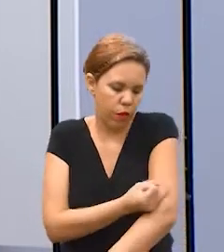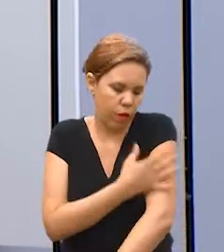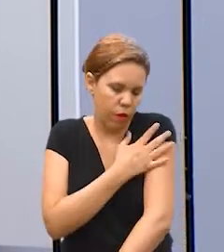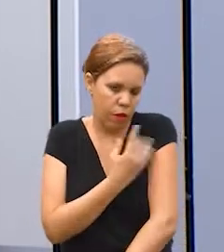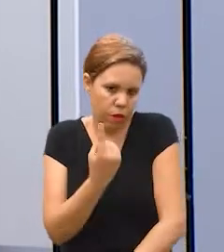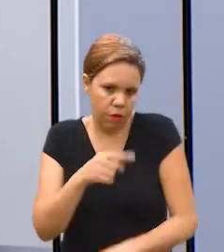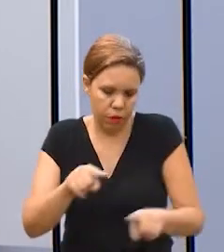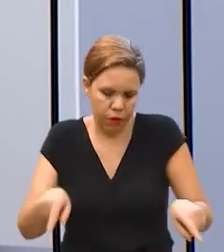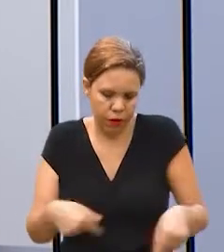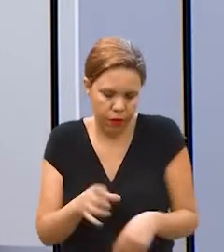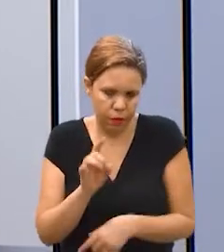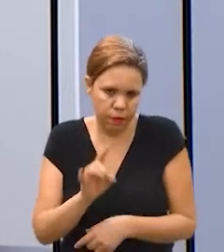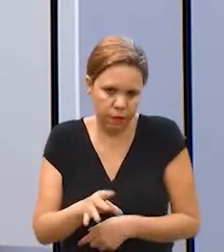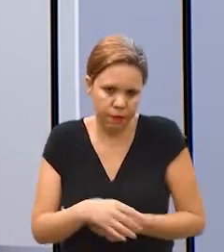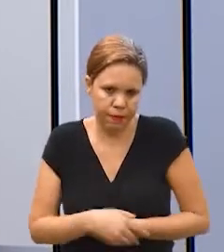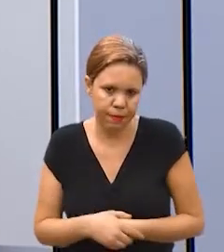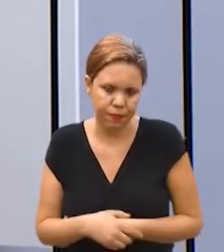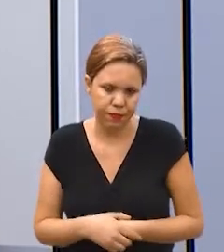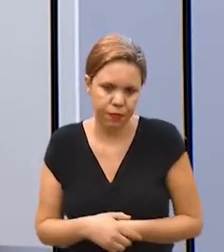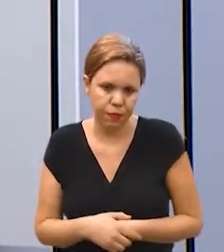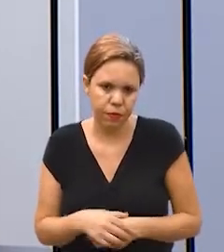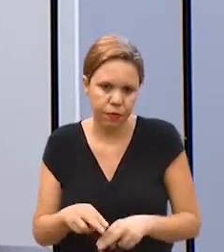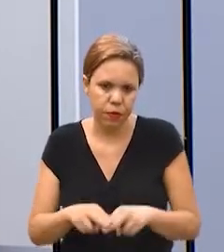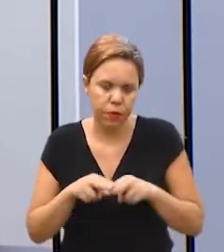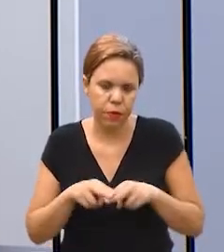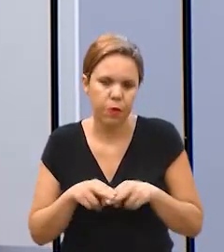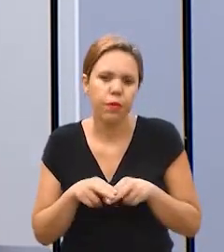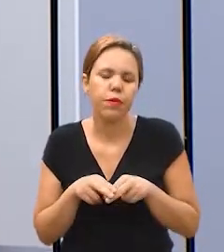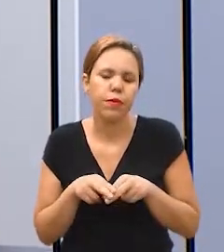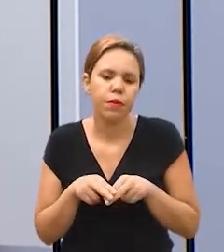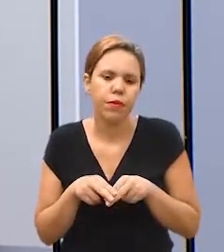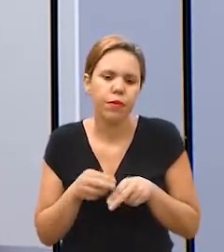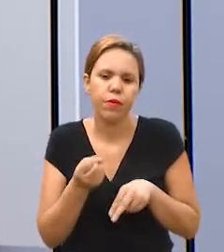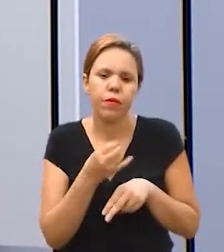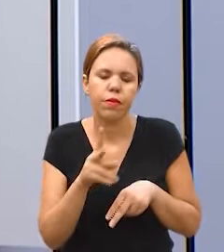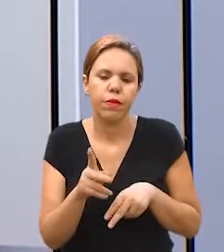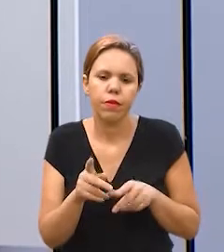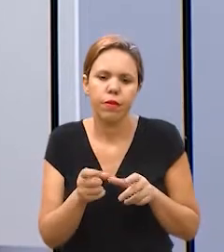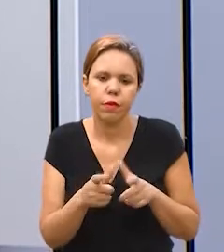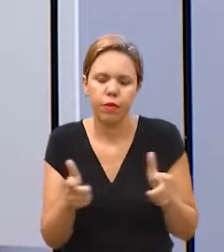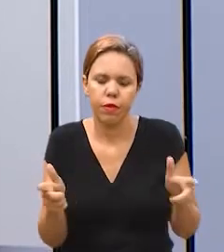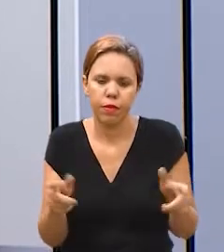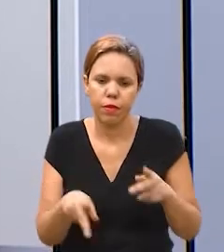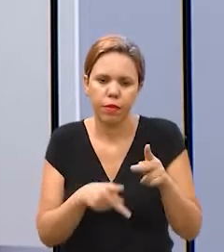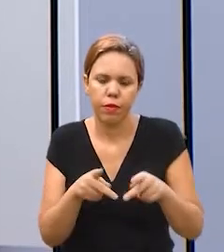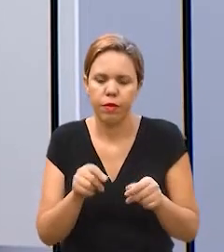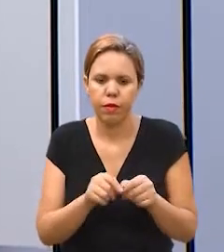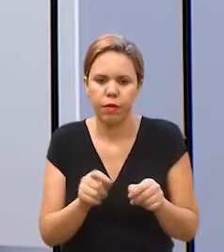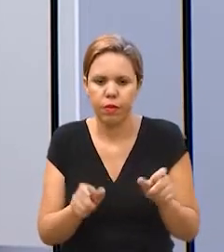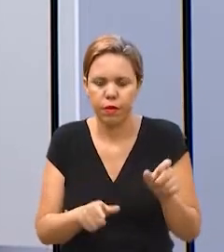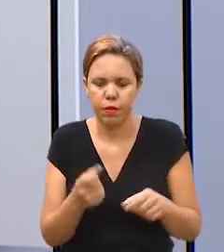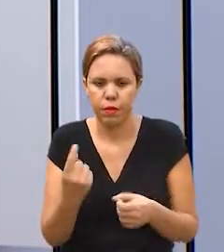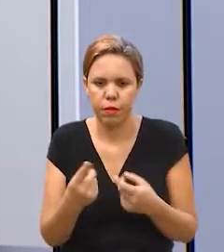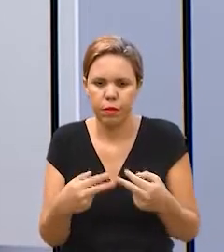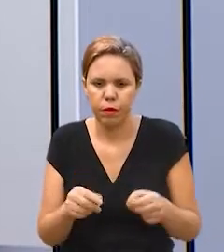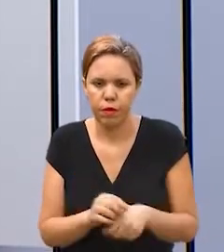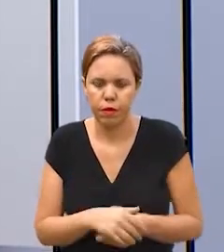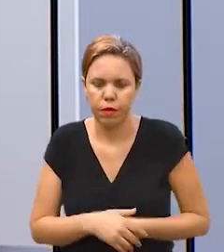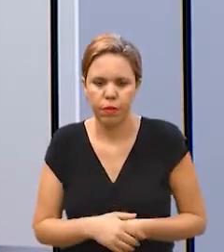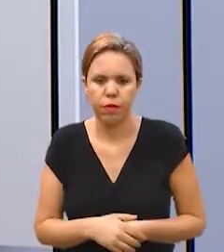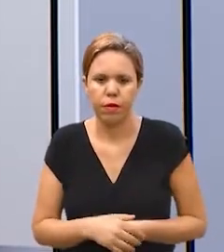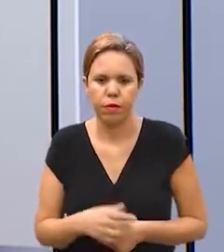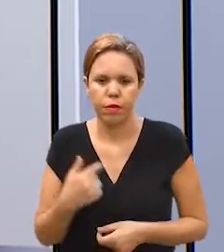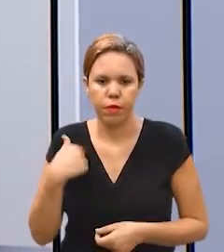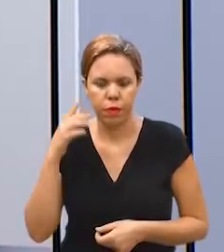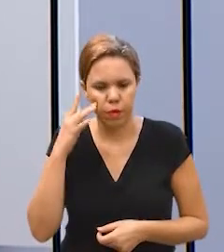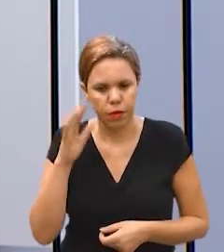só, né, por conta da quantidade pequena de alunos, em alguns casos. Eu não acho que essa é a